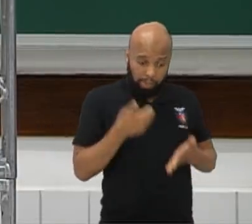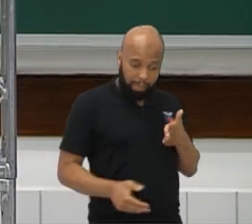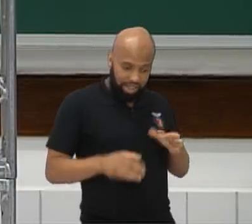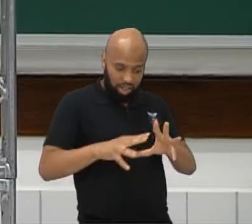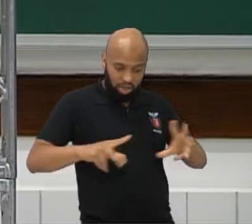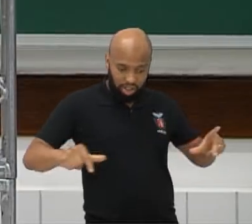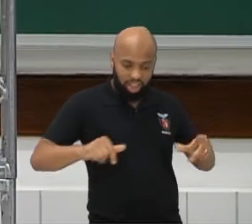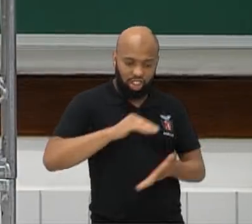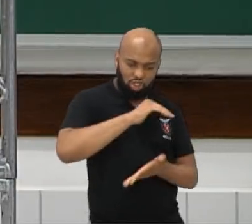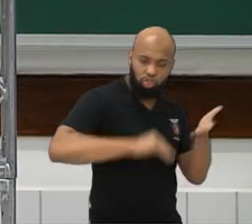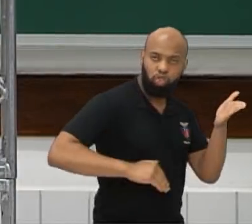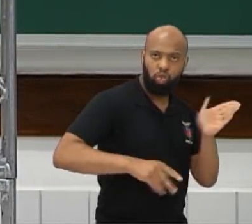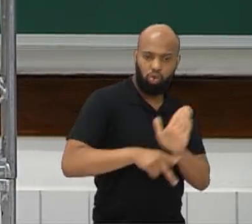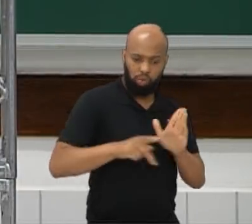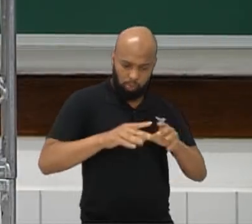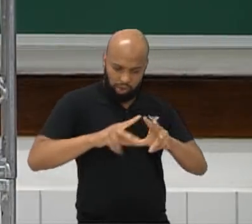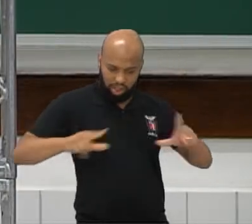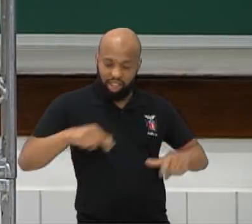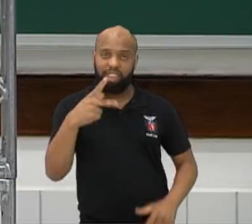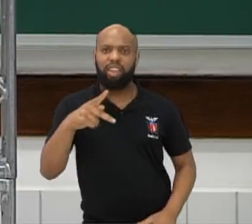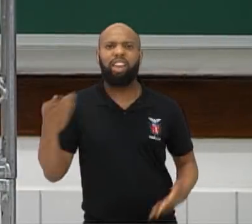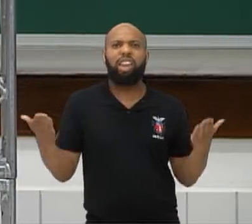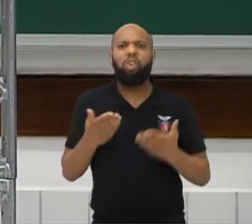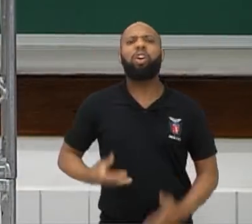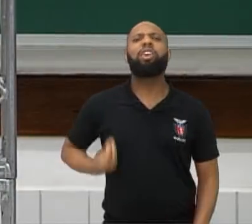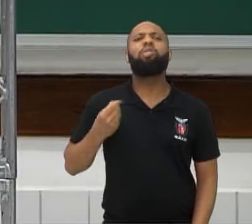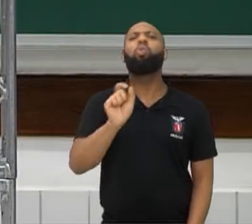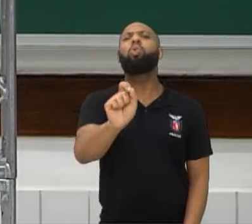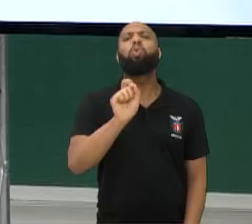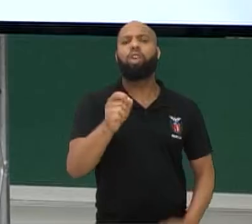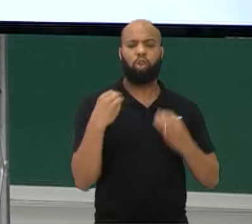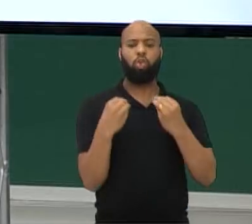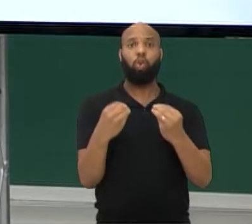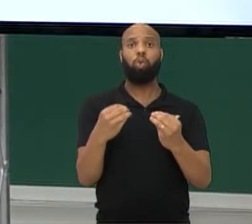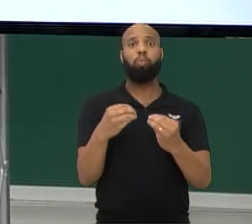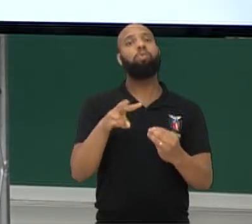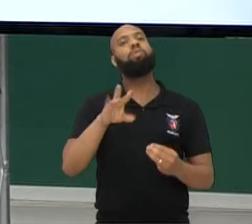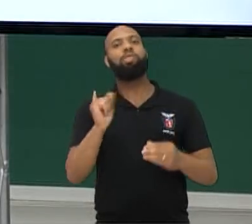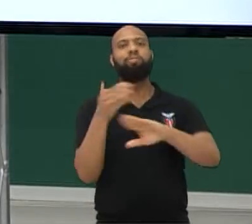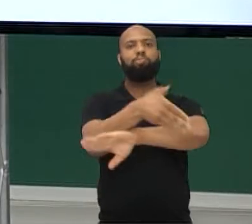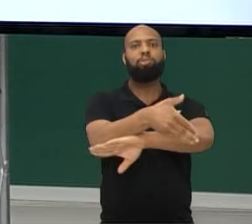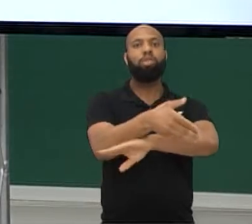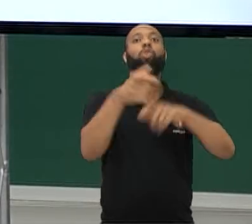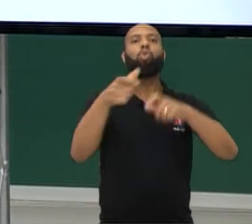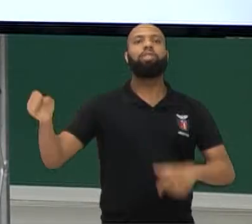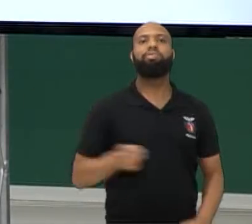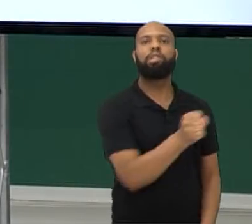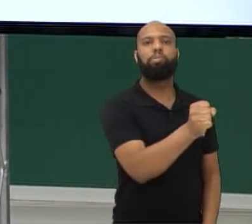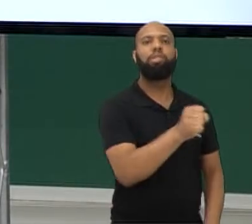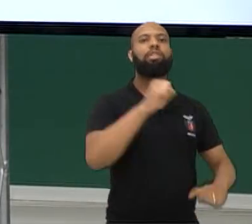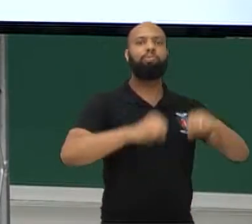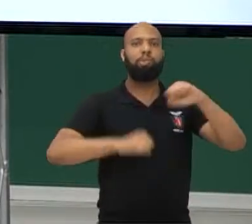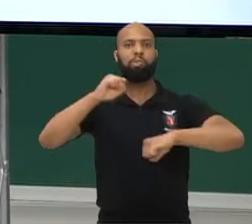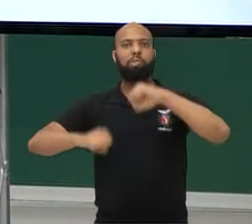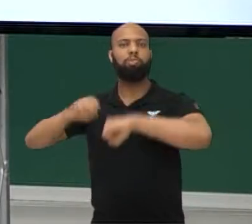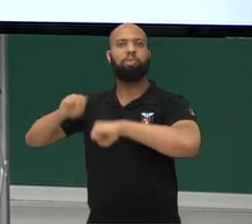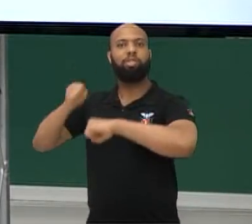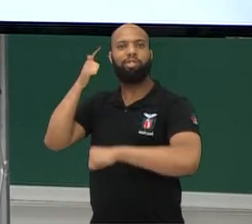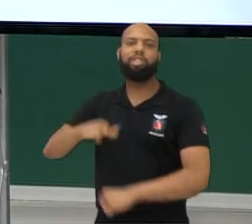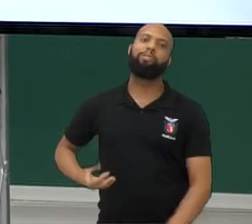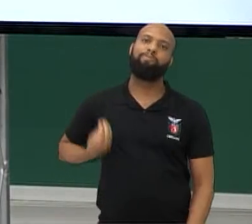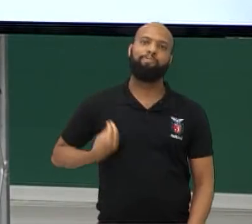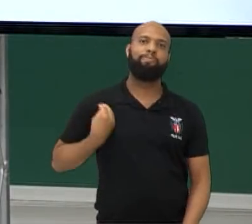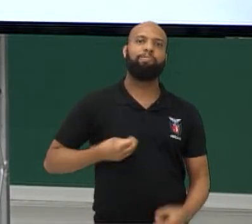foi retirada a terra delas, do que elas podem viver agora? Elas foram viver nas indústrias, foram trabalhar nas indústrias para conseguir a